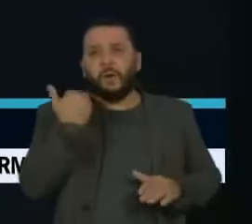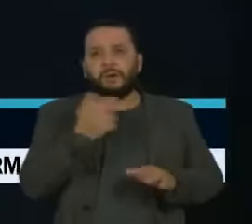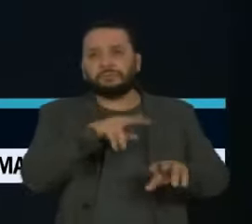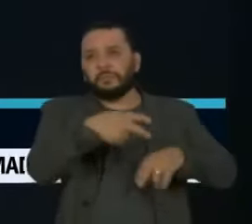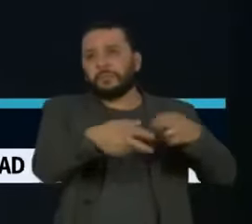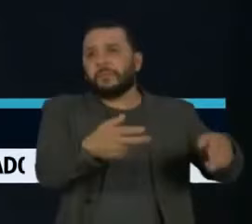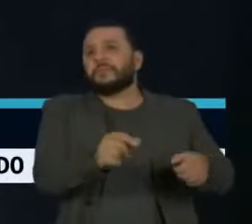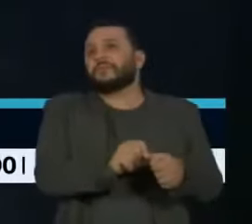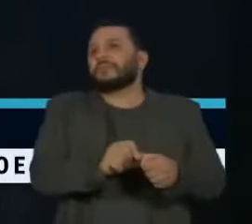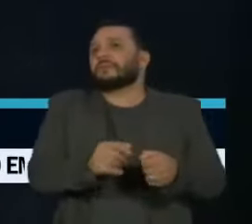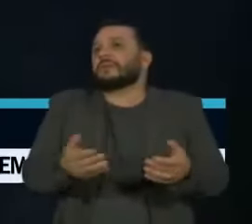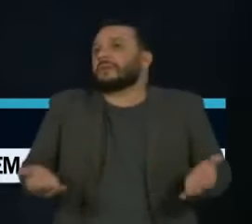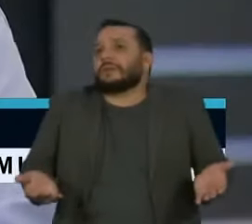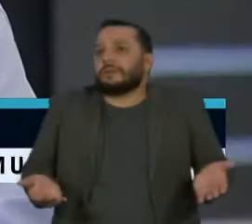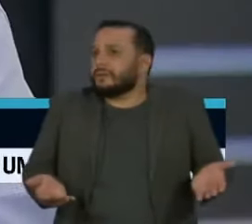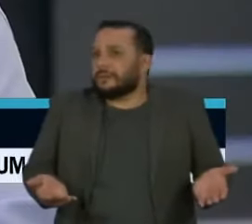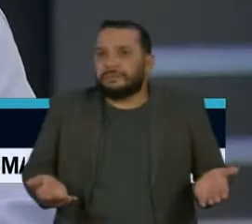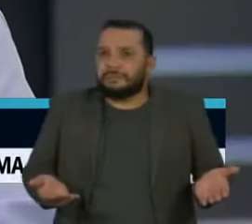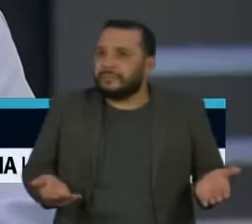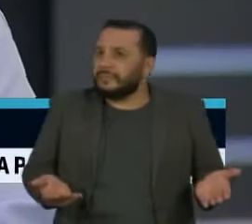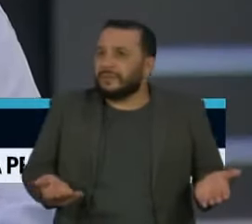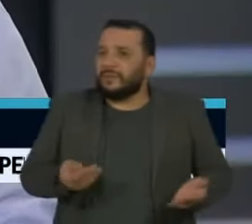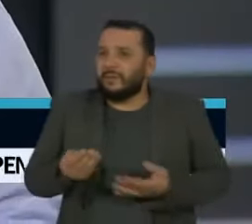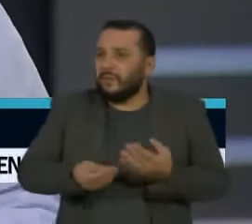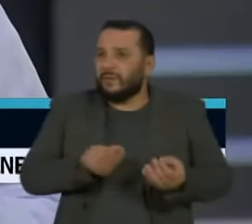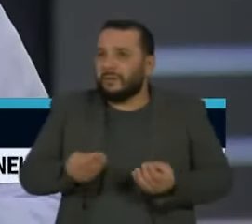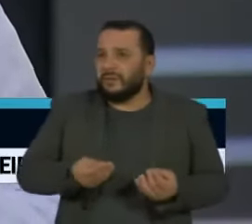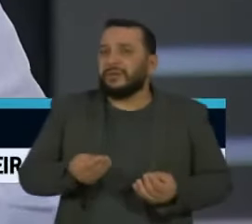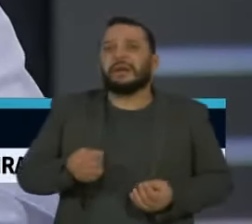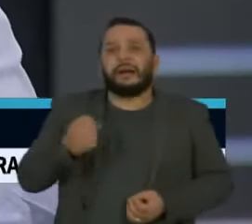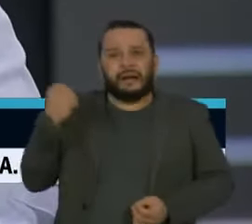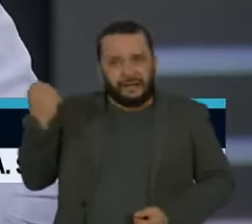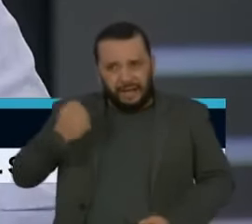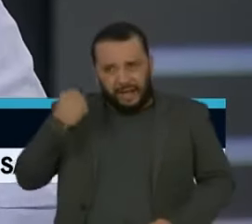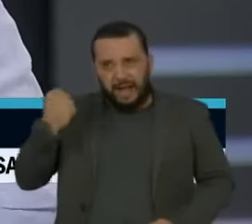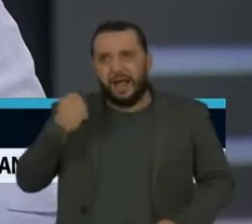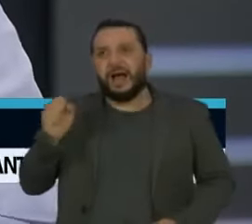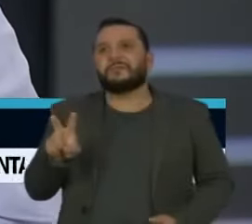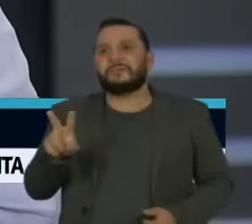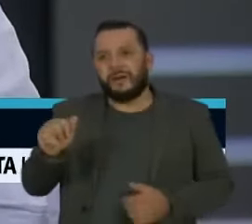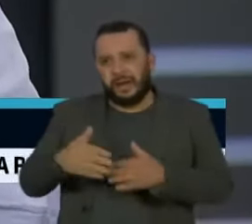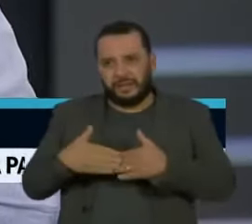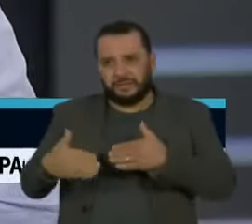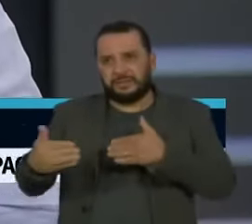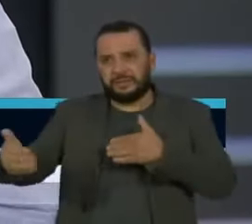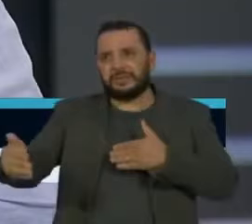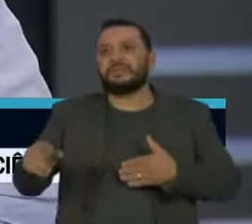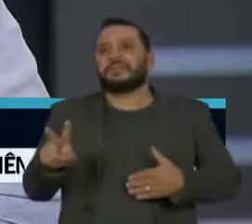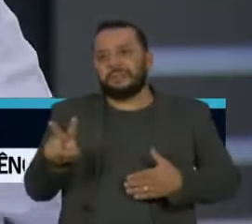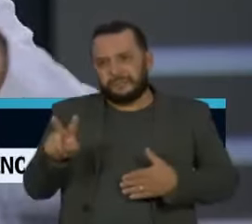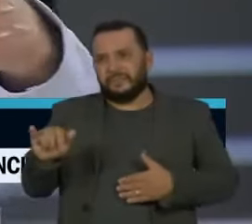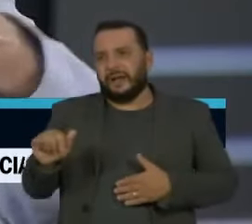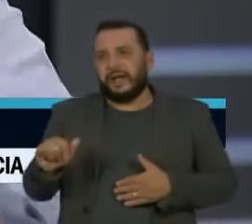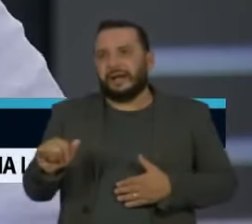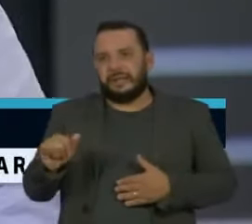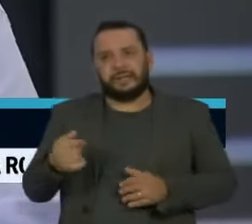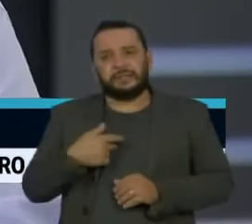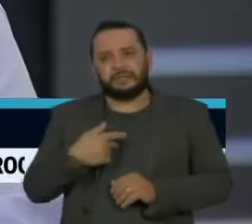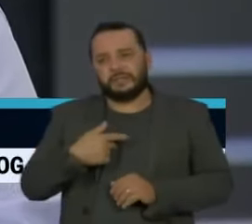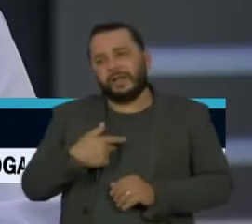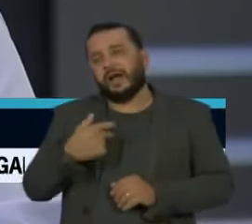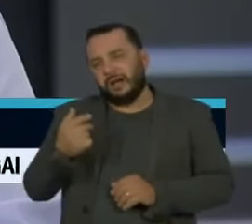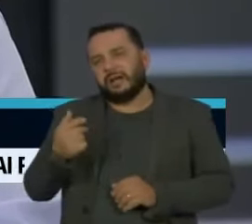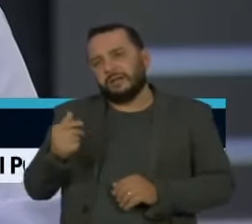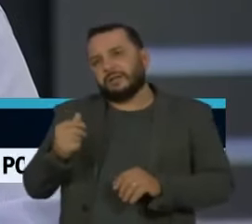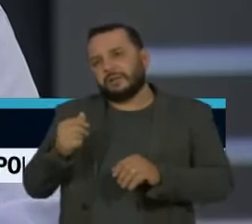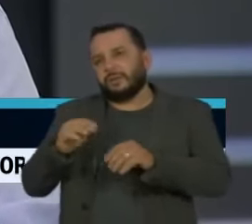essas mortes se esconderem. Então vamos viver uma coisa mais grave, porque vamos ter a somação de 2 eventos nos